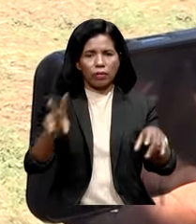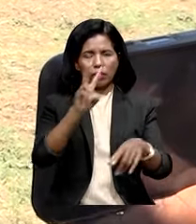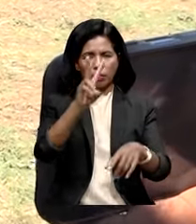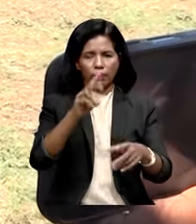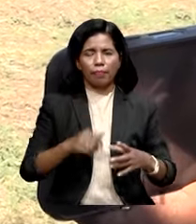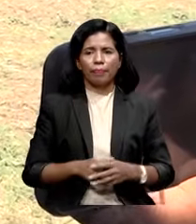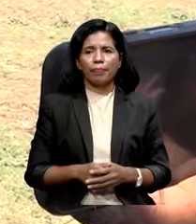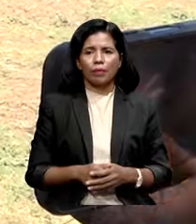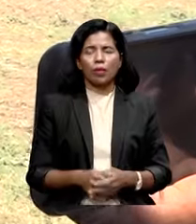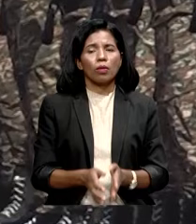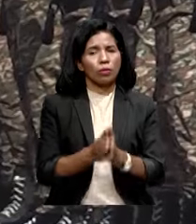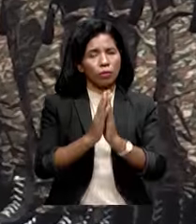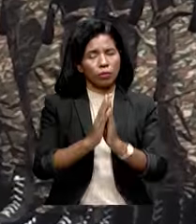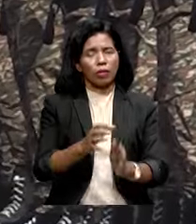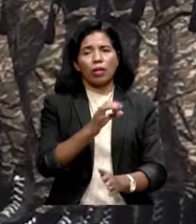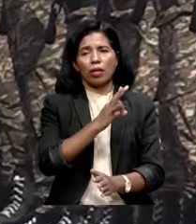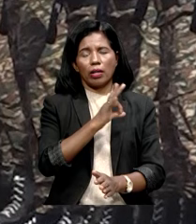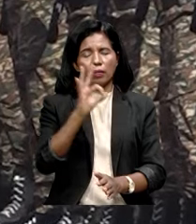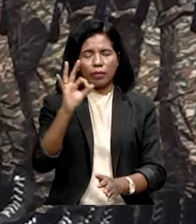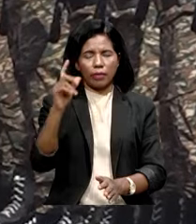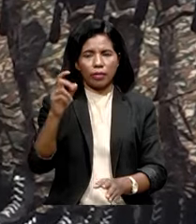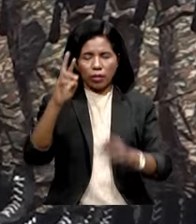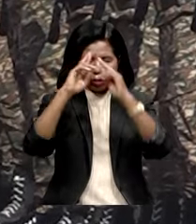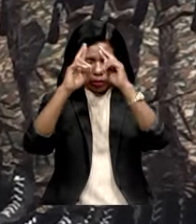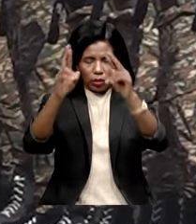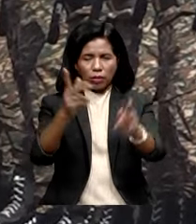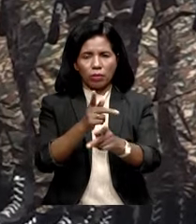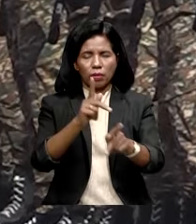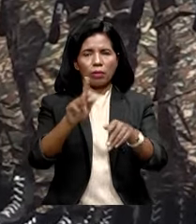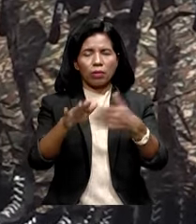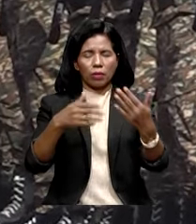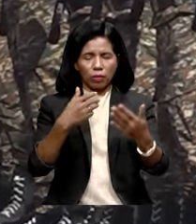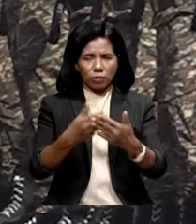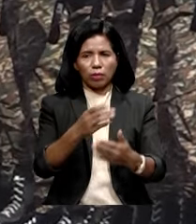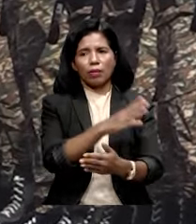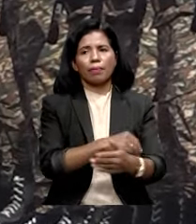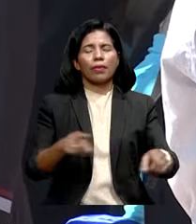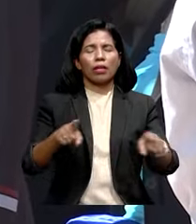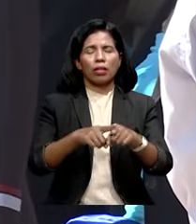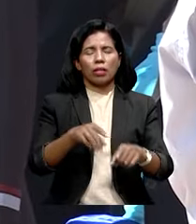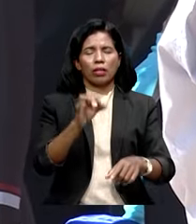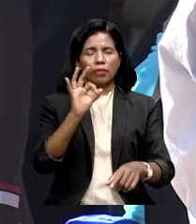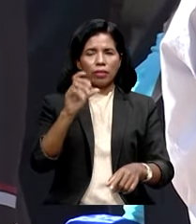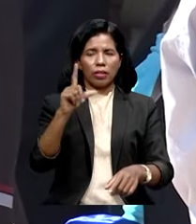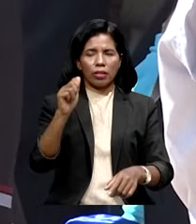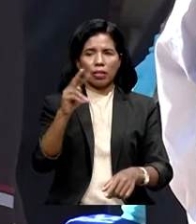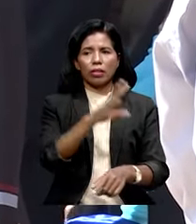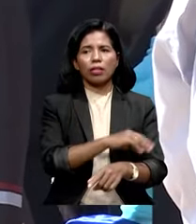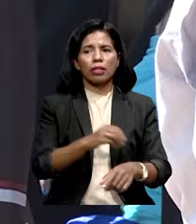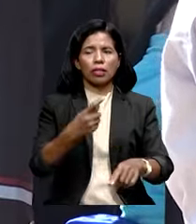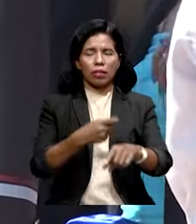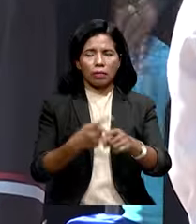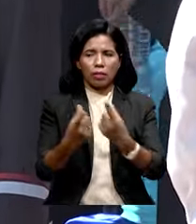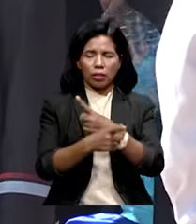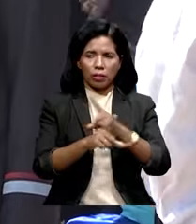Russo, ba FFDTL, a tu respeita no protese povo russo ameaça interna, a nessa valentir sira a tudo e a tempo luta pela